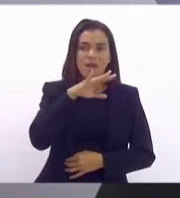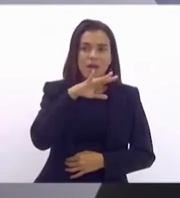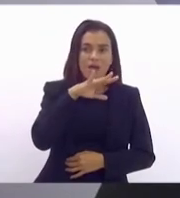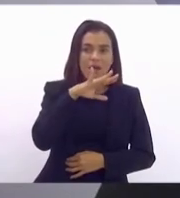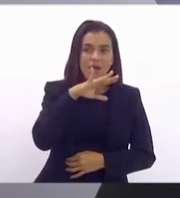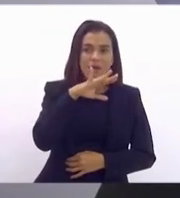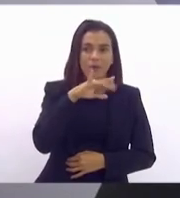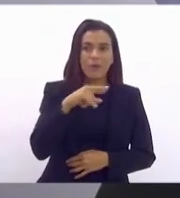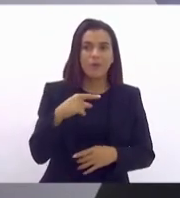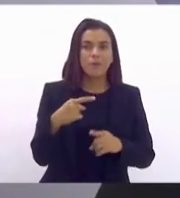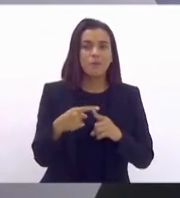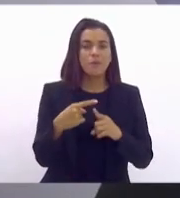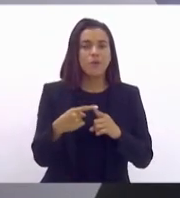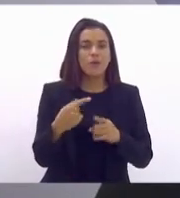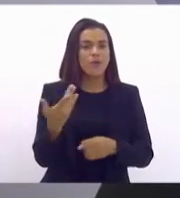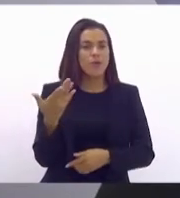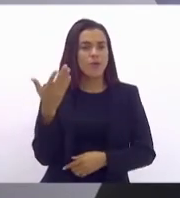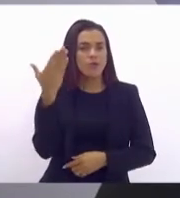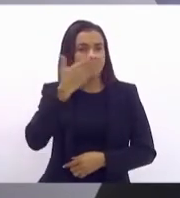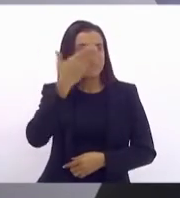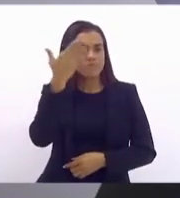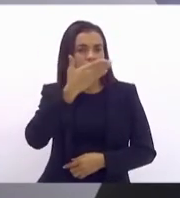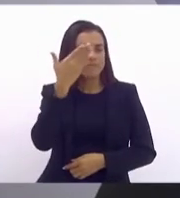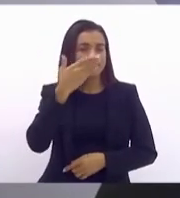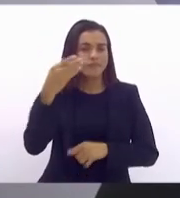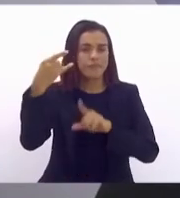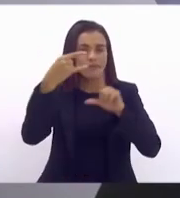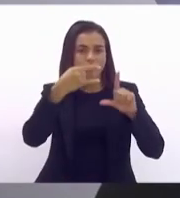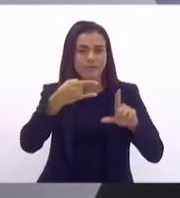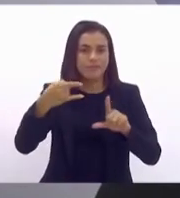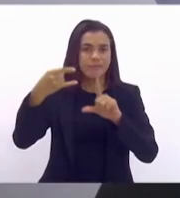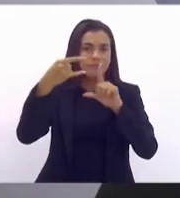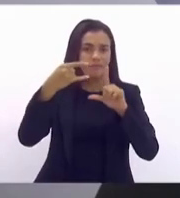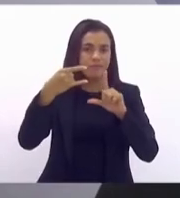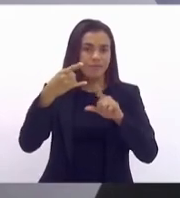que a gente não está conseguindo ver os deputados e as deputadas? Técnica.